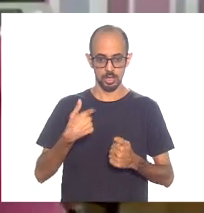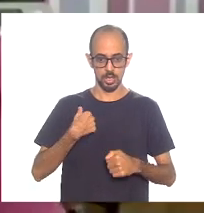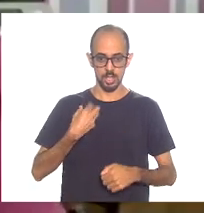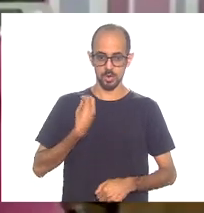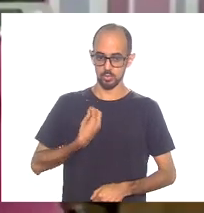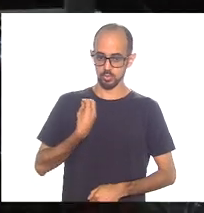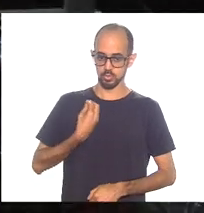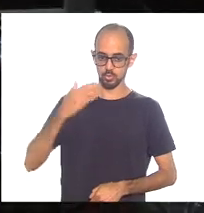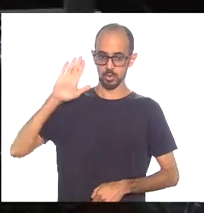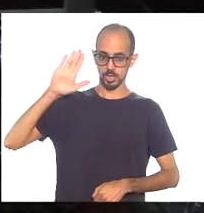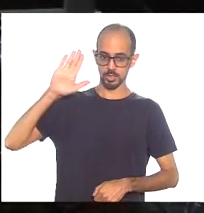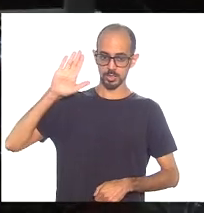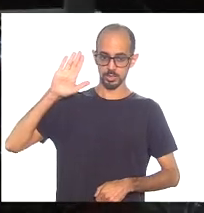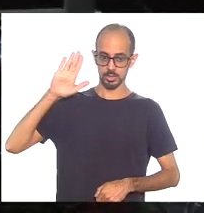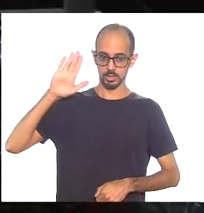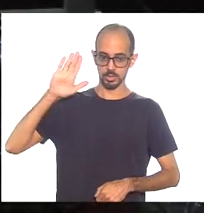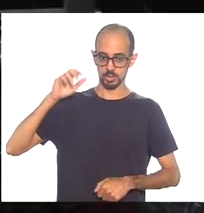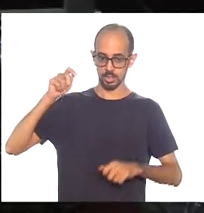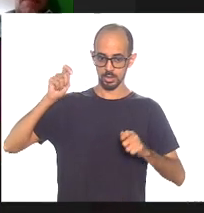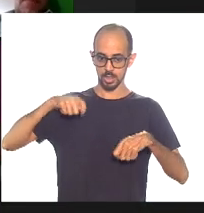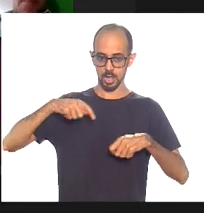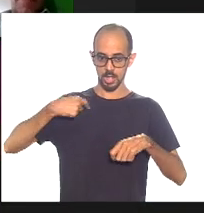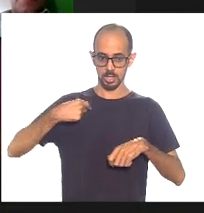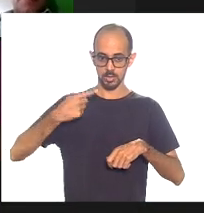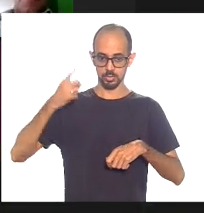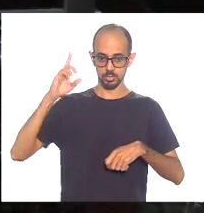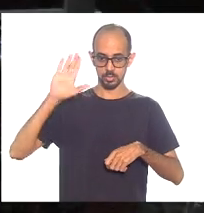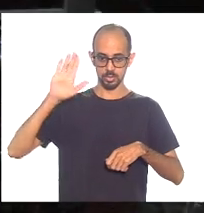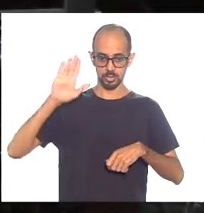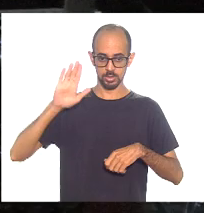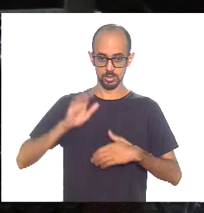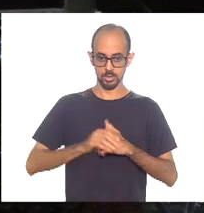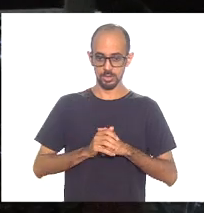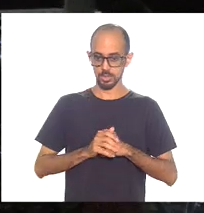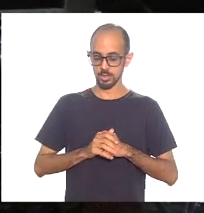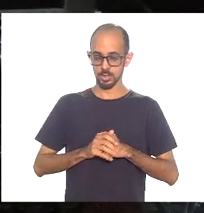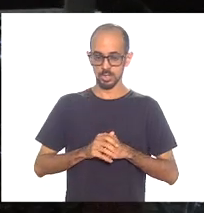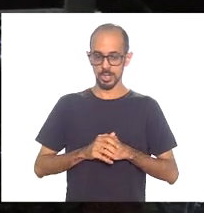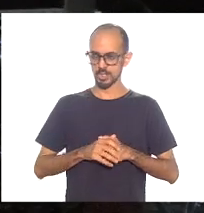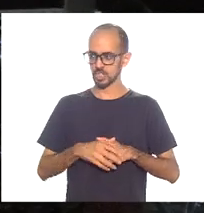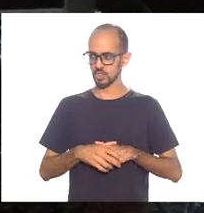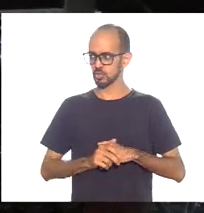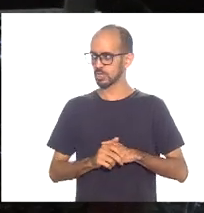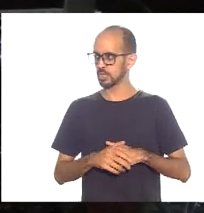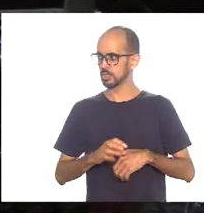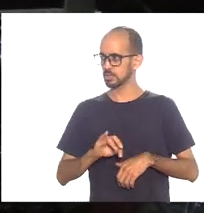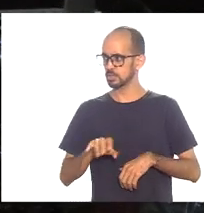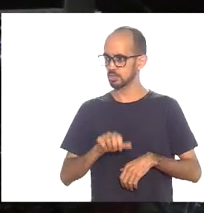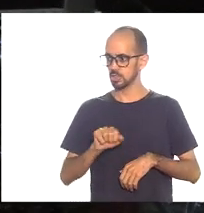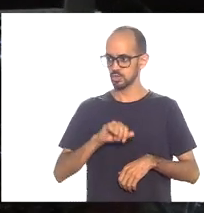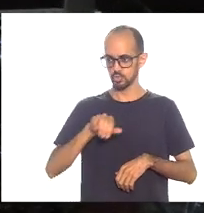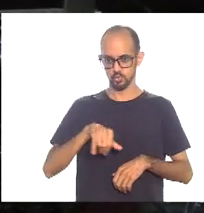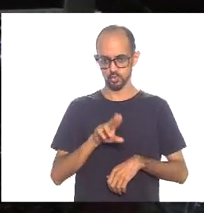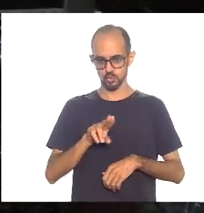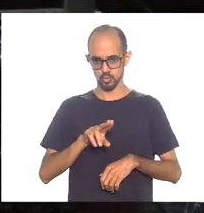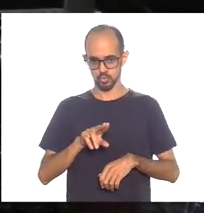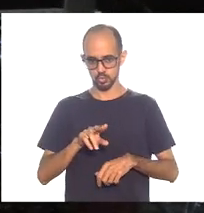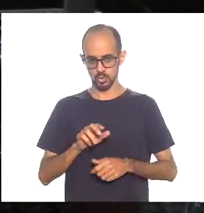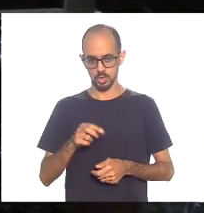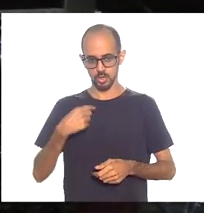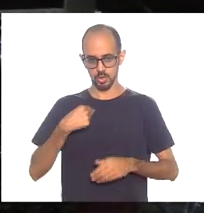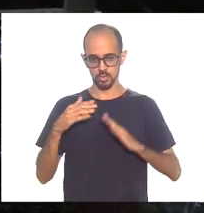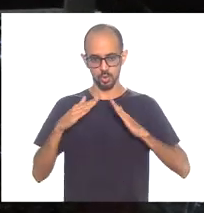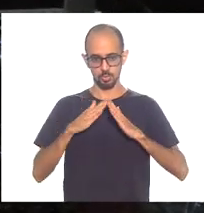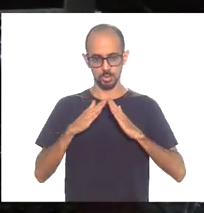quiser, eu desço. Por favor. Eu vou fazer, então, a seguinte coisa. A gente vota os dois projetos subsequentes,